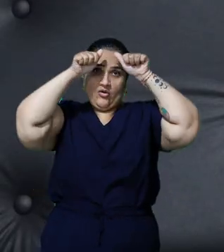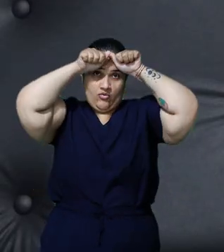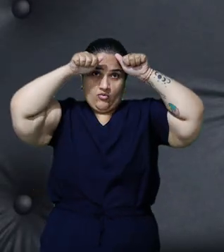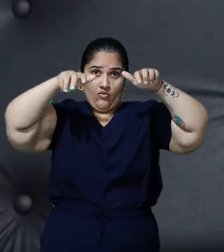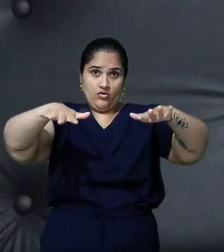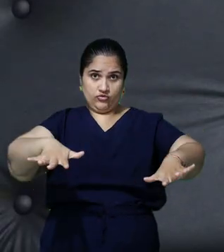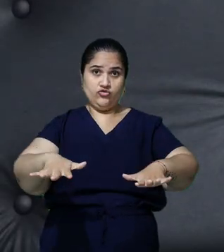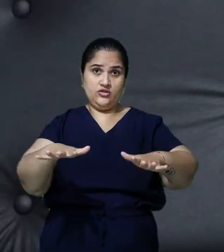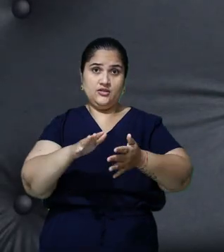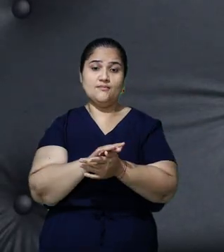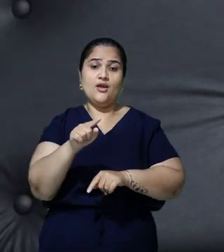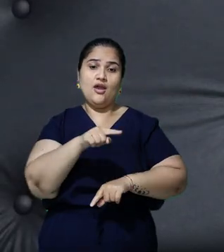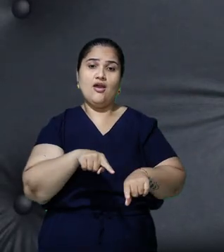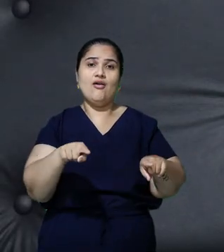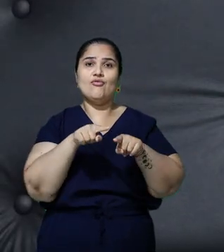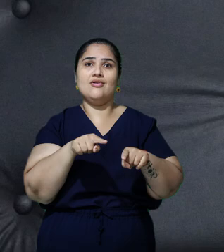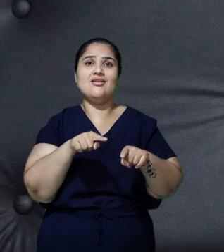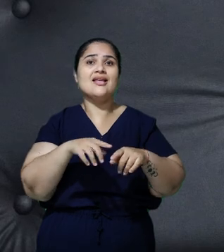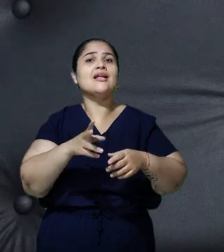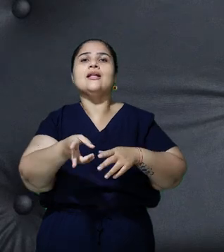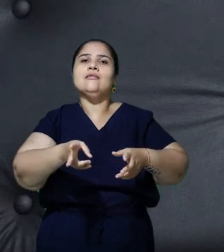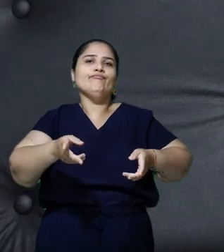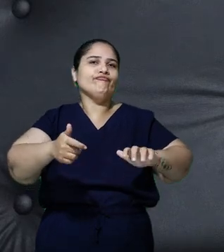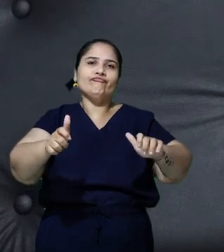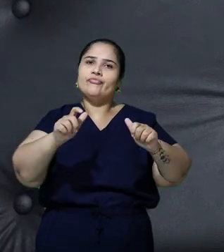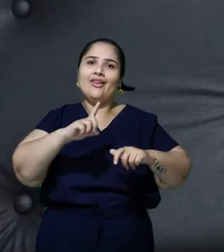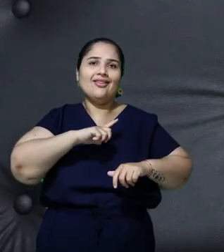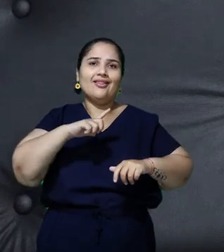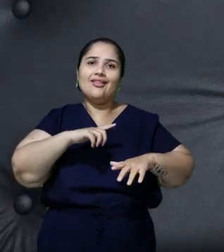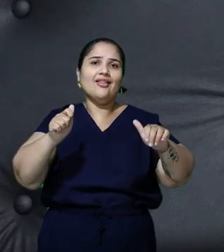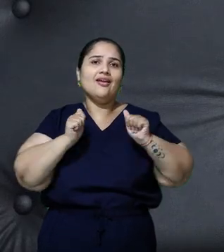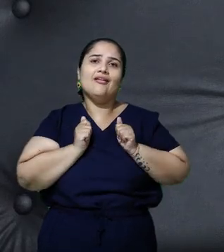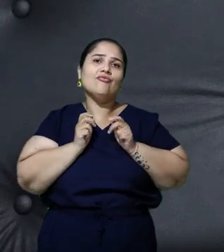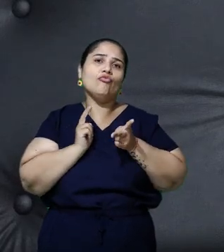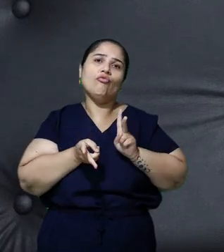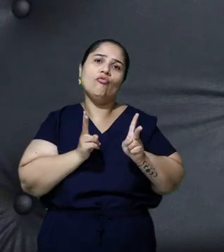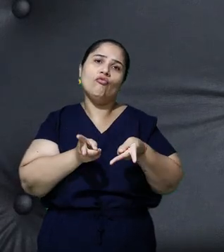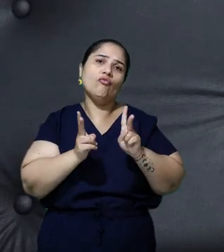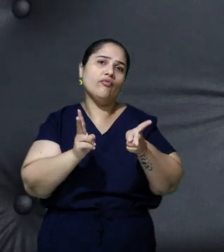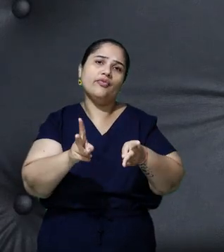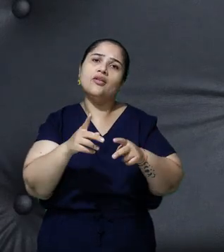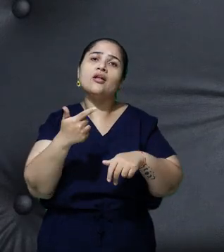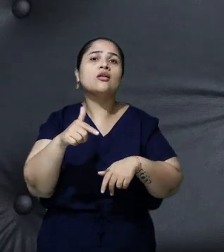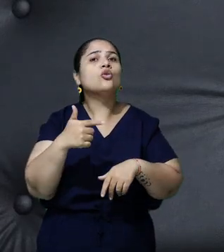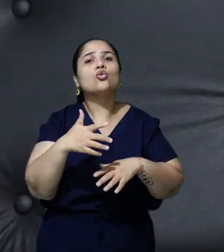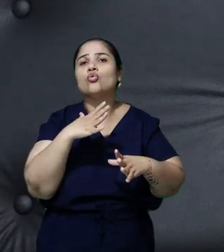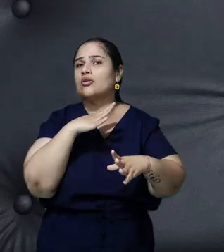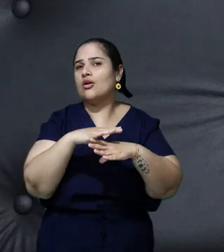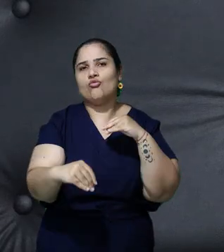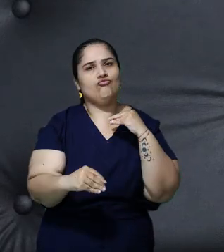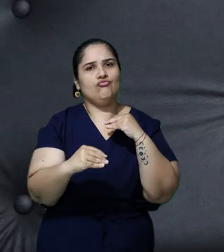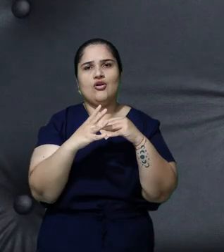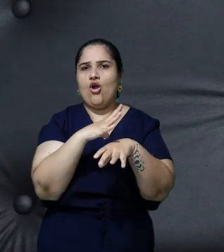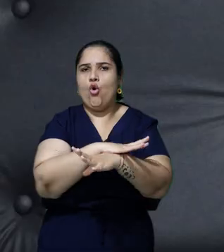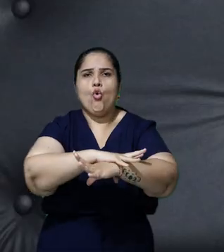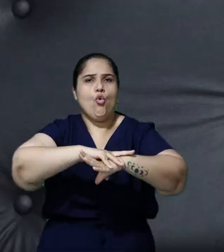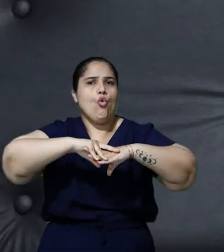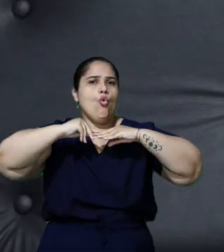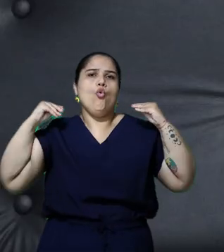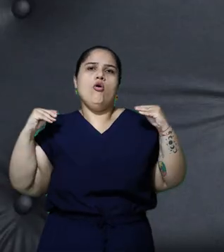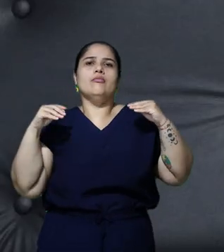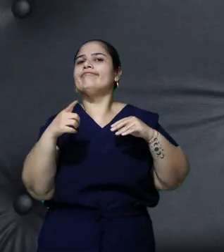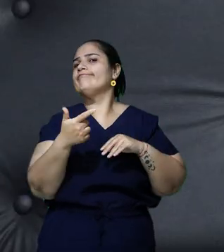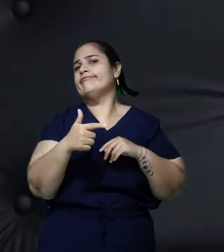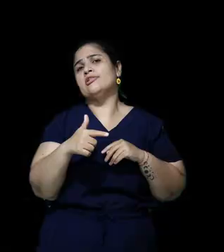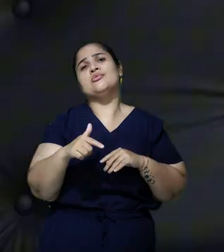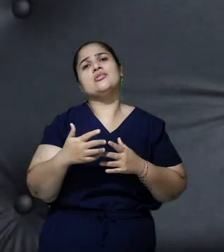condição crônica, irreversível, que tem tratamento, mas não tem cura. Essa palavra cura não se encaixa